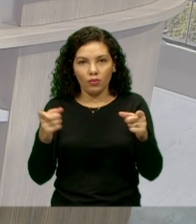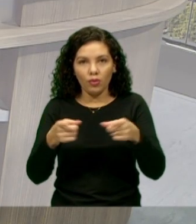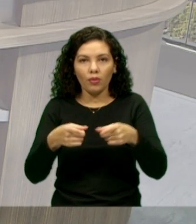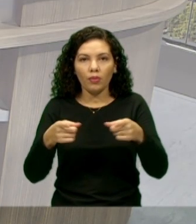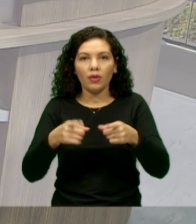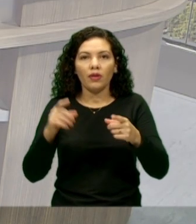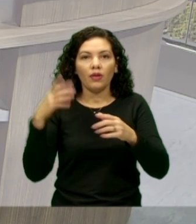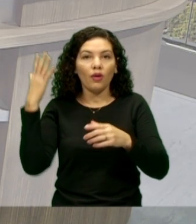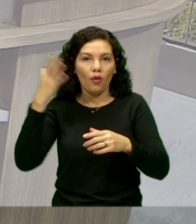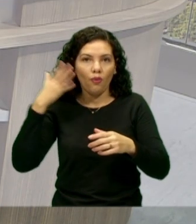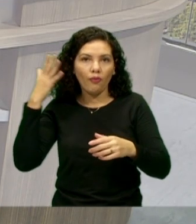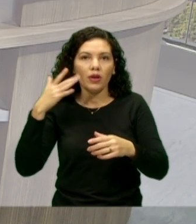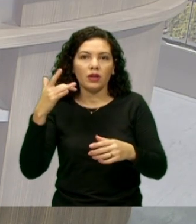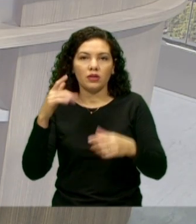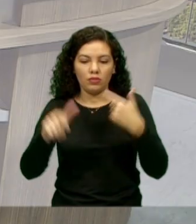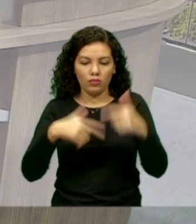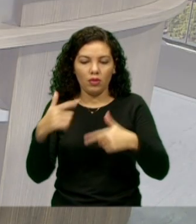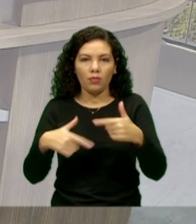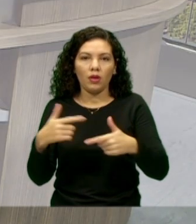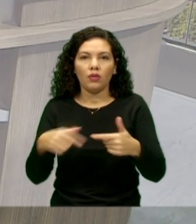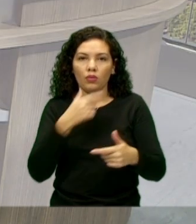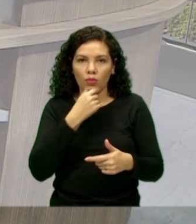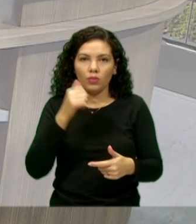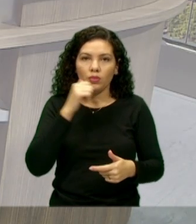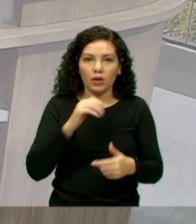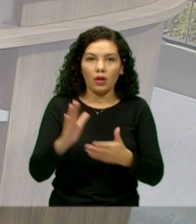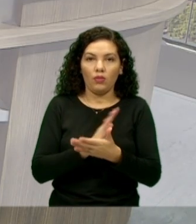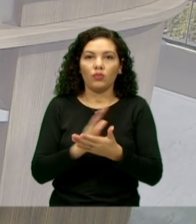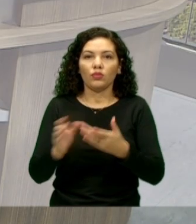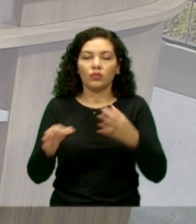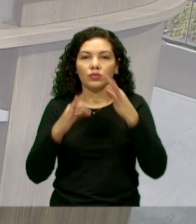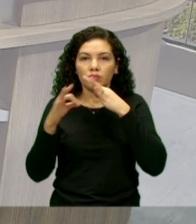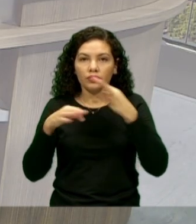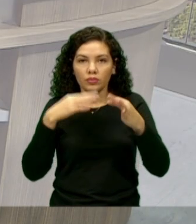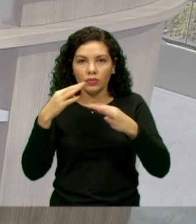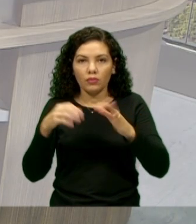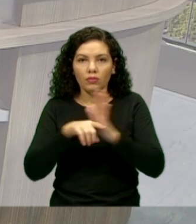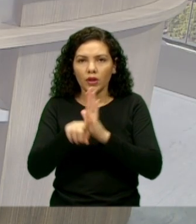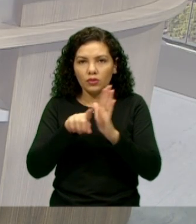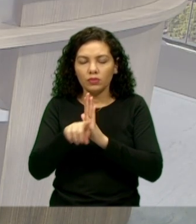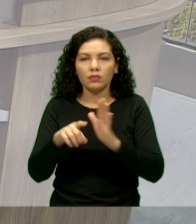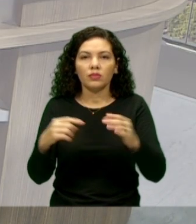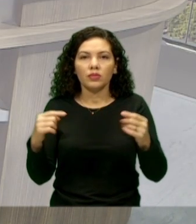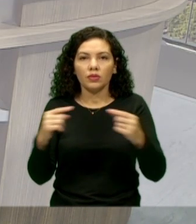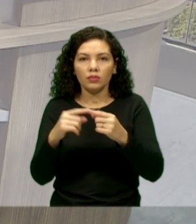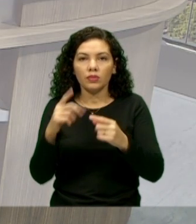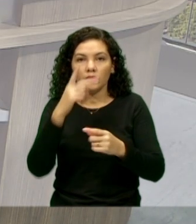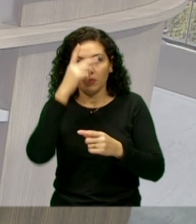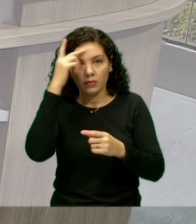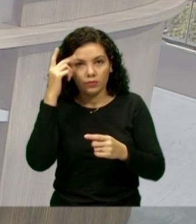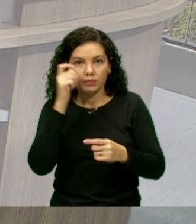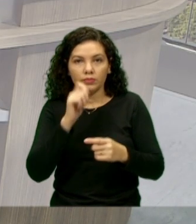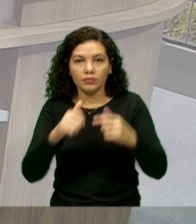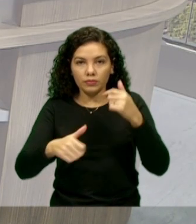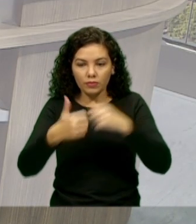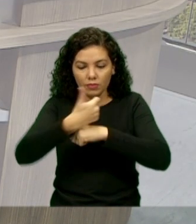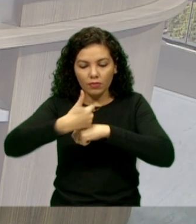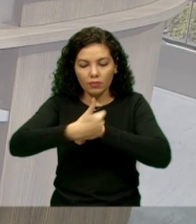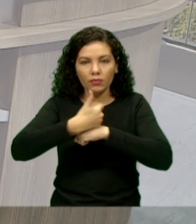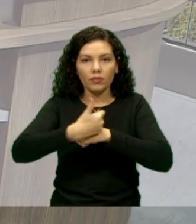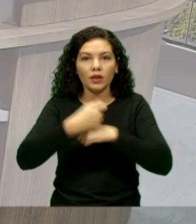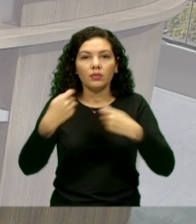Trabalhador e da Trabalhadora. Algumas dessas questões envolvendo os trabalhadores, elas têm que ser resolvidas num